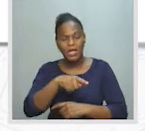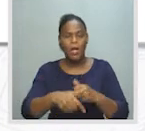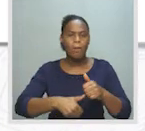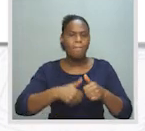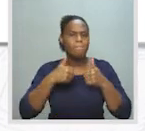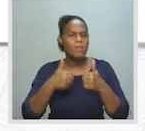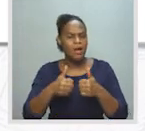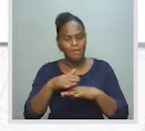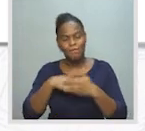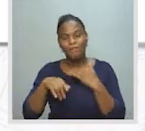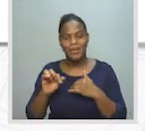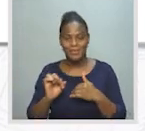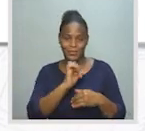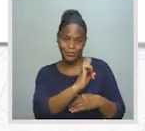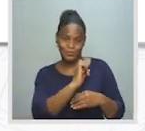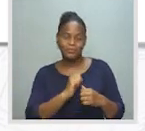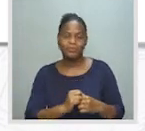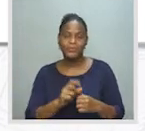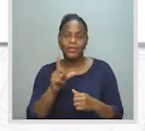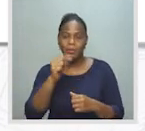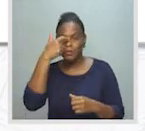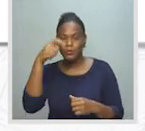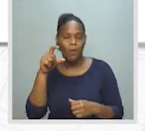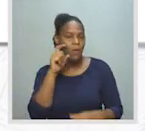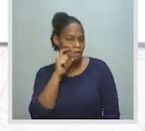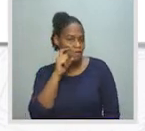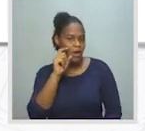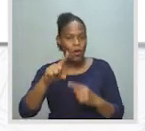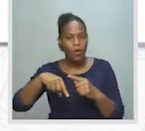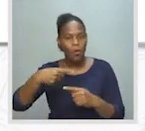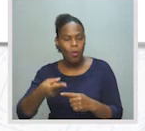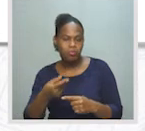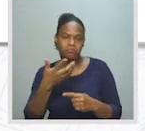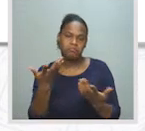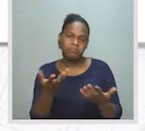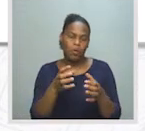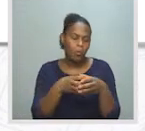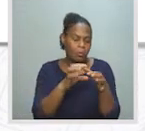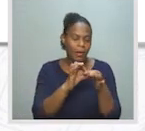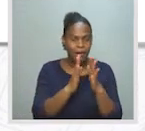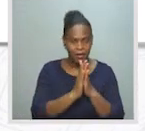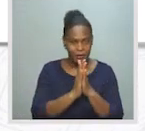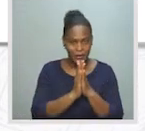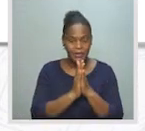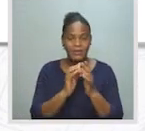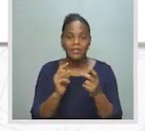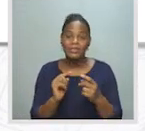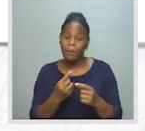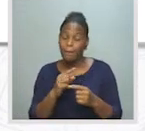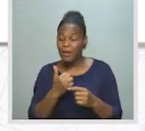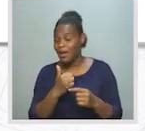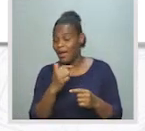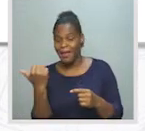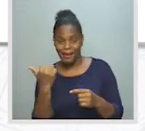um bem que lhes faz. Os defensores de outros credos religiosos